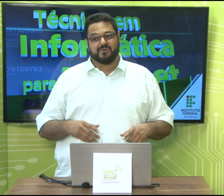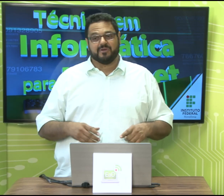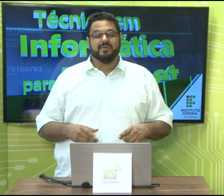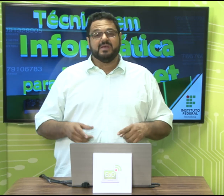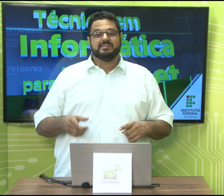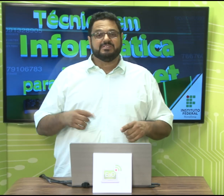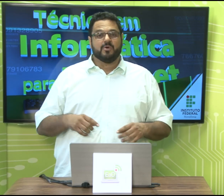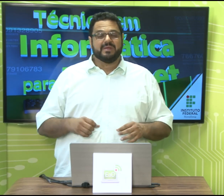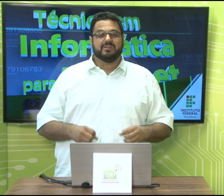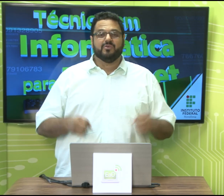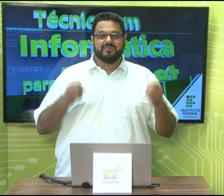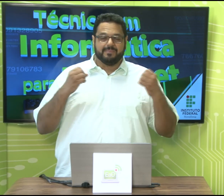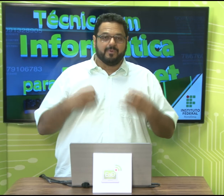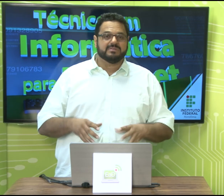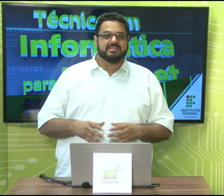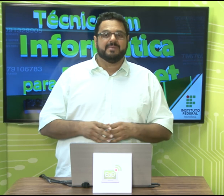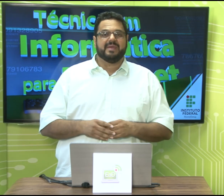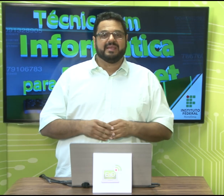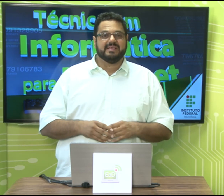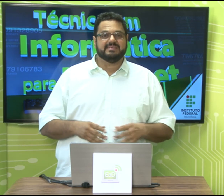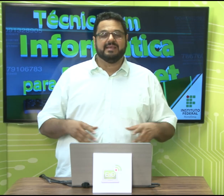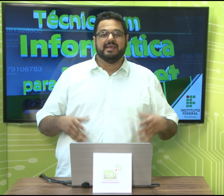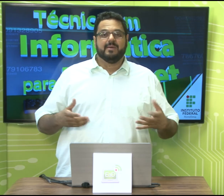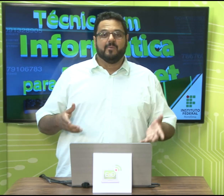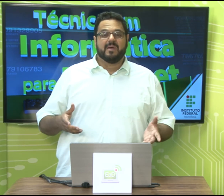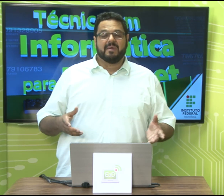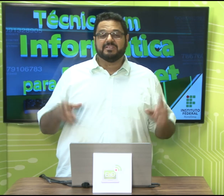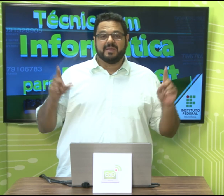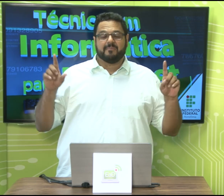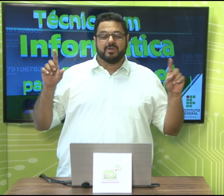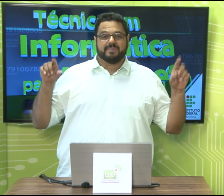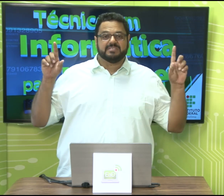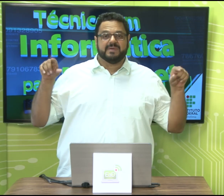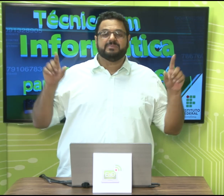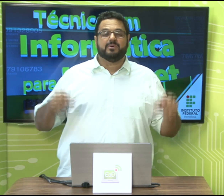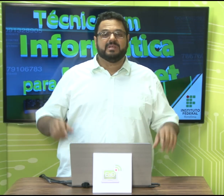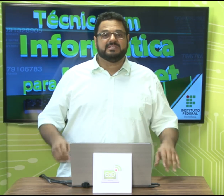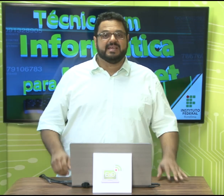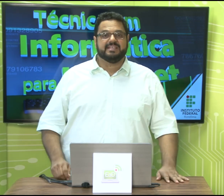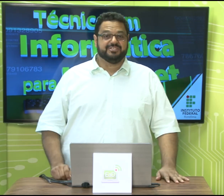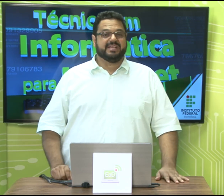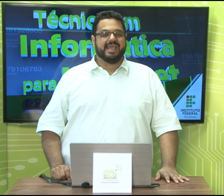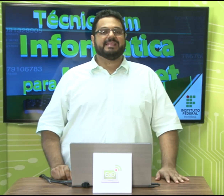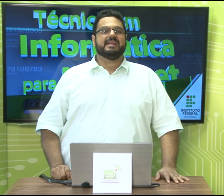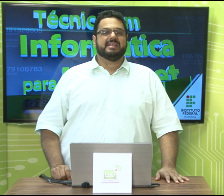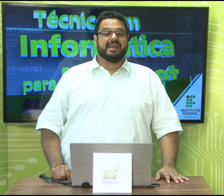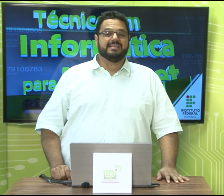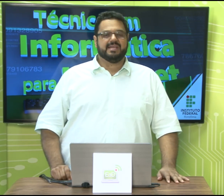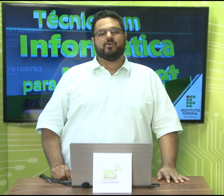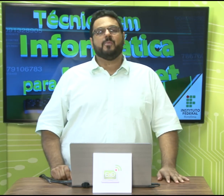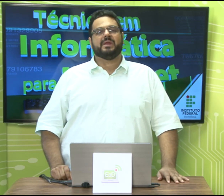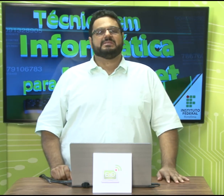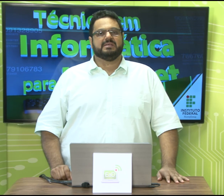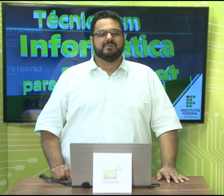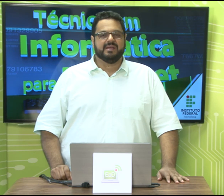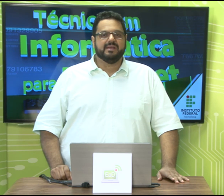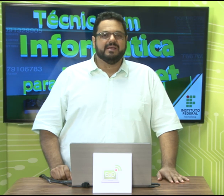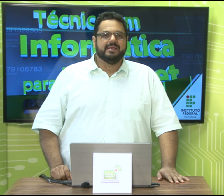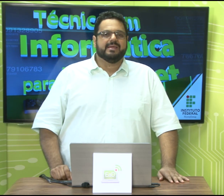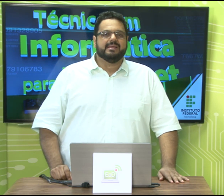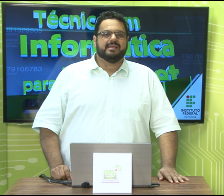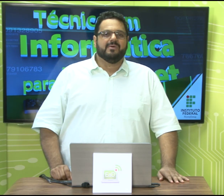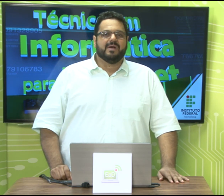acessam o fórum, se souber da dúvida, postem também, quer dizer, acho que a parte mais importante da etiqueta na internet é a cooperação,